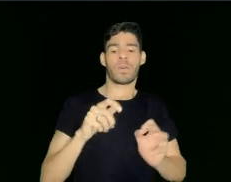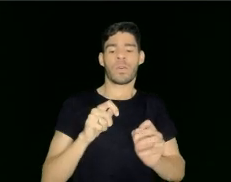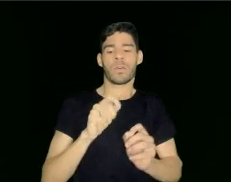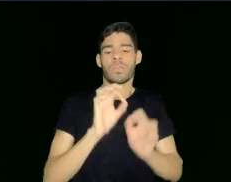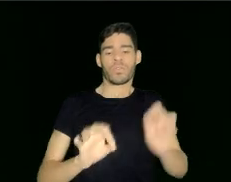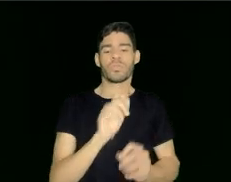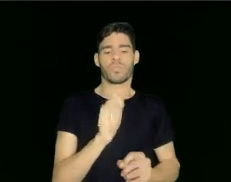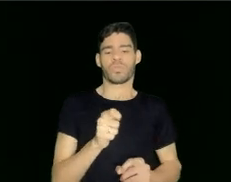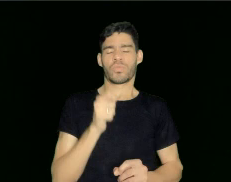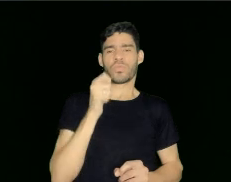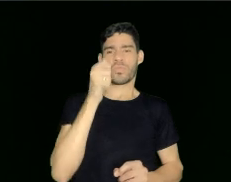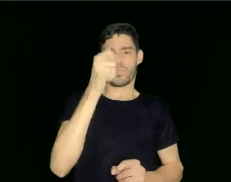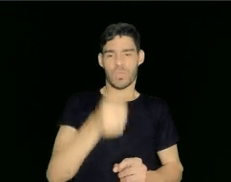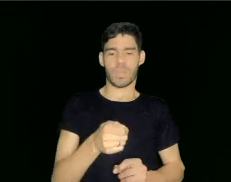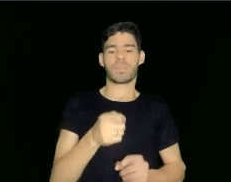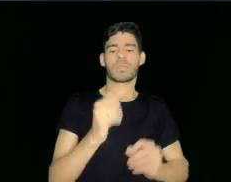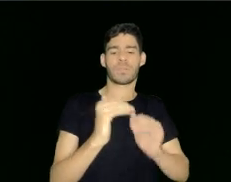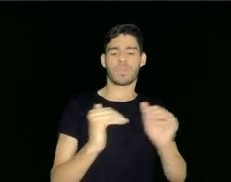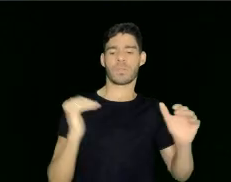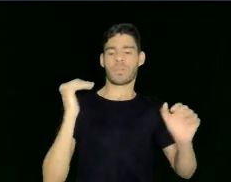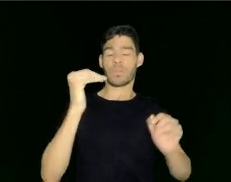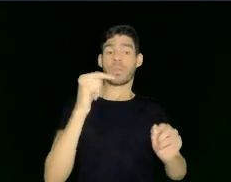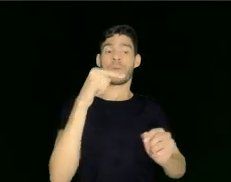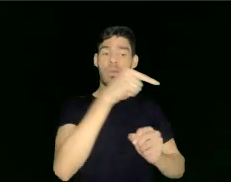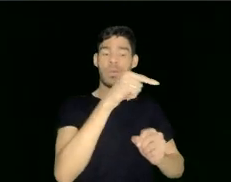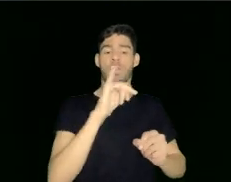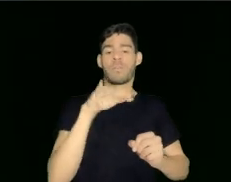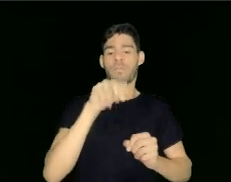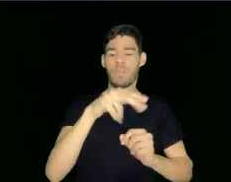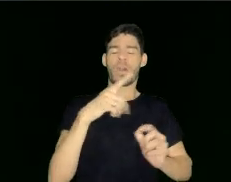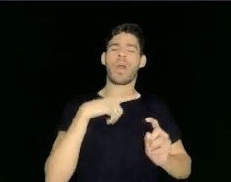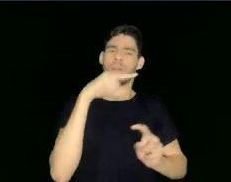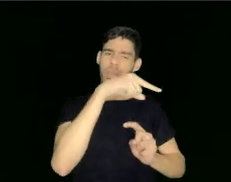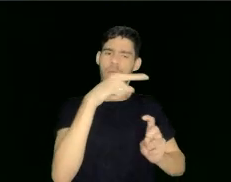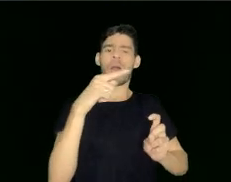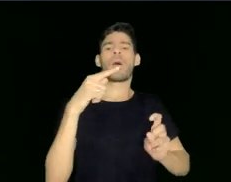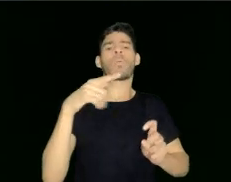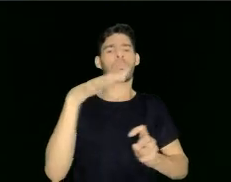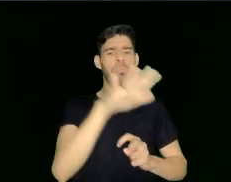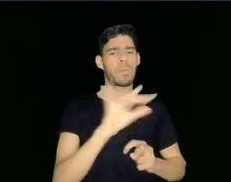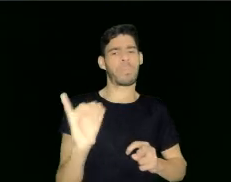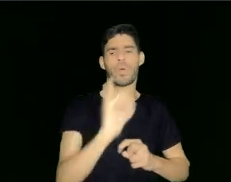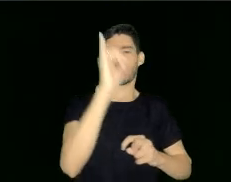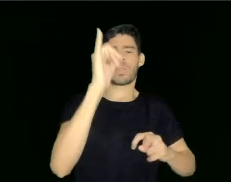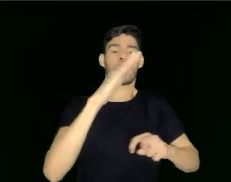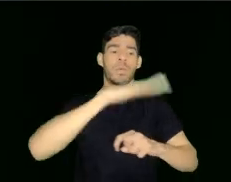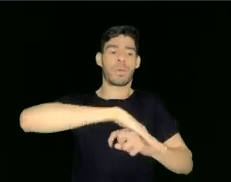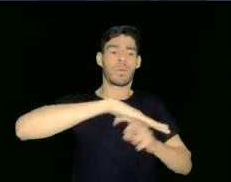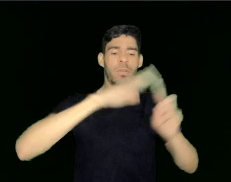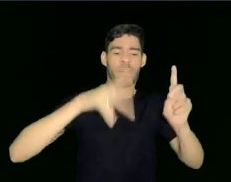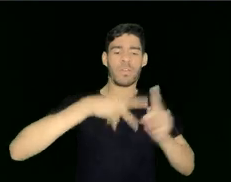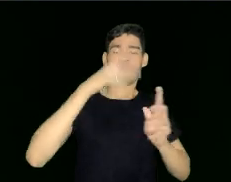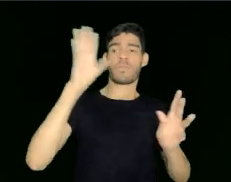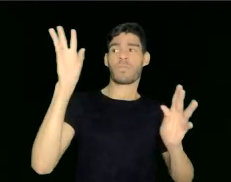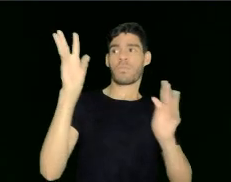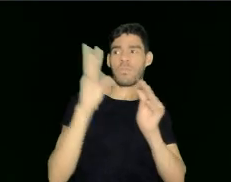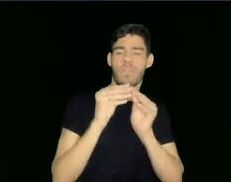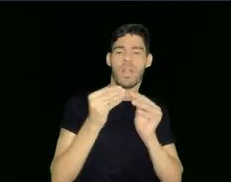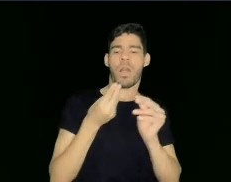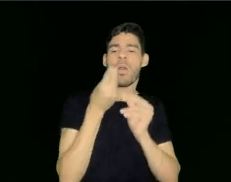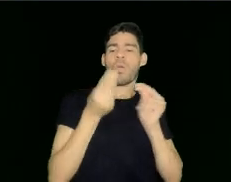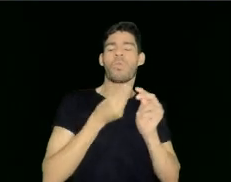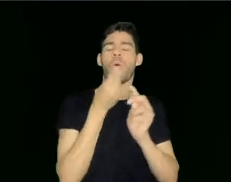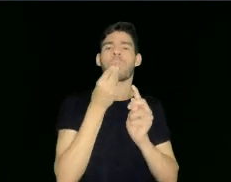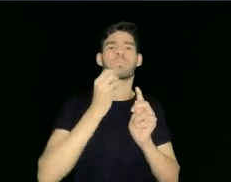Infam. Considero essa iniciativa muito importante da EMAG para abrir um espaço de reflexão, no qual